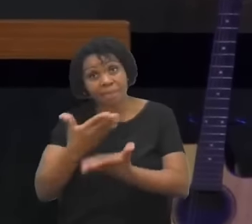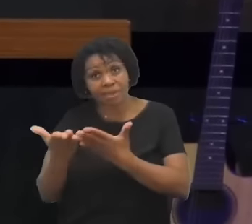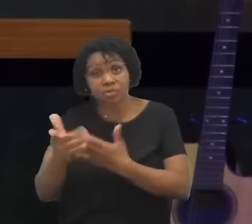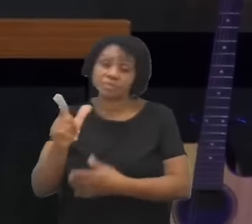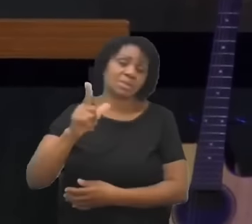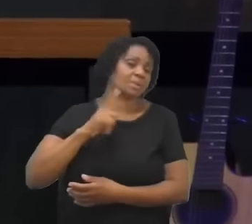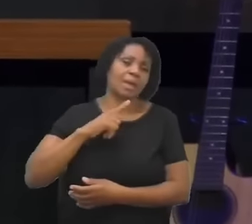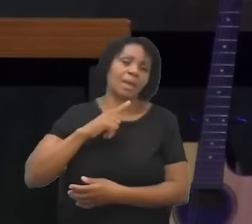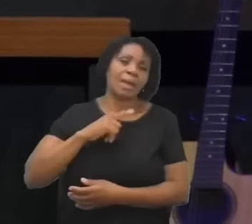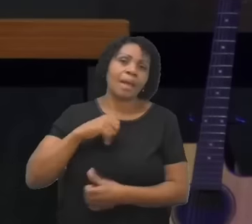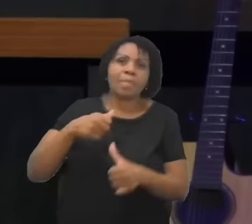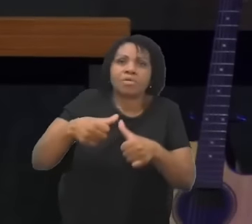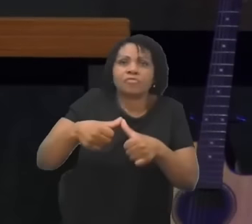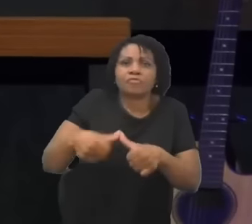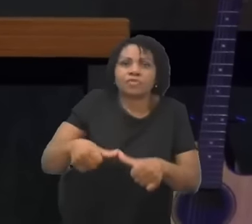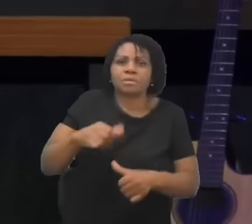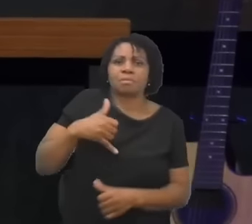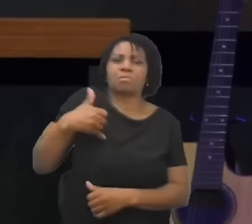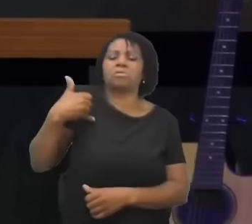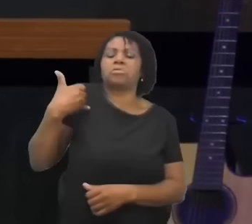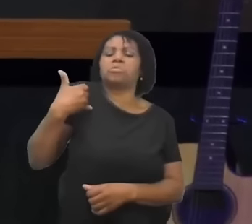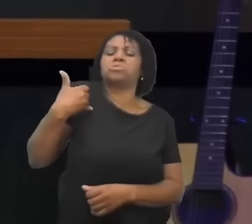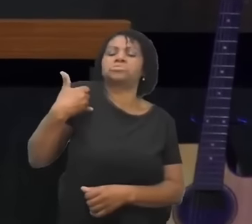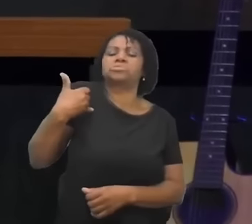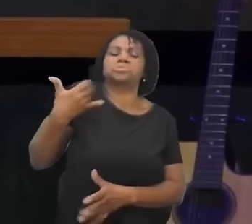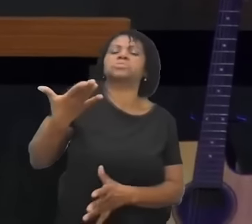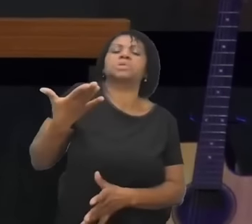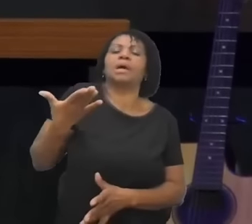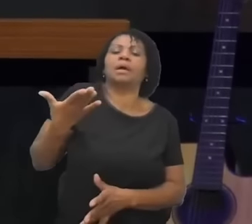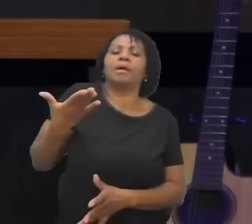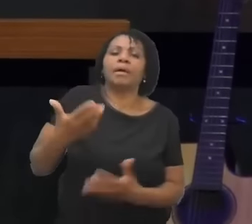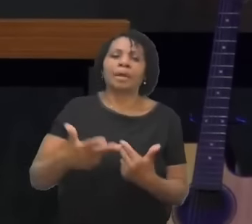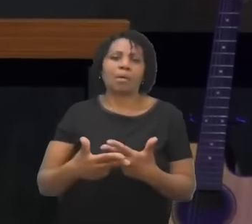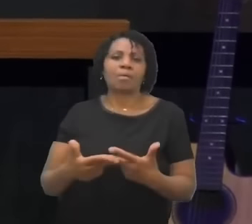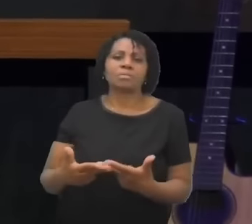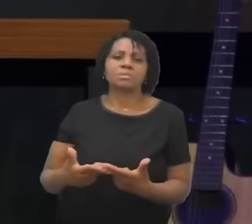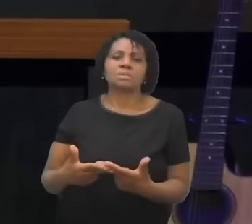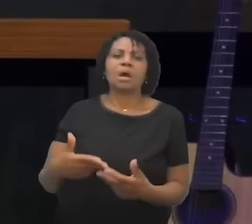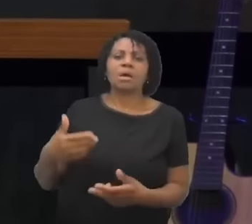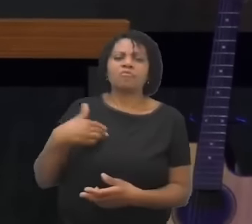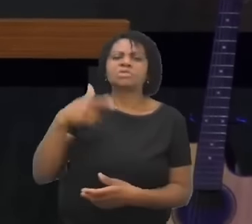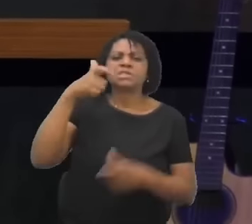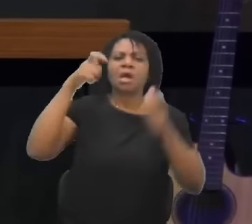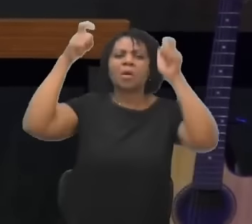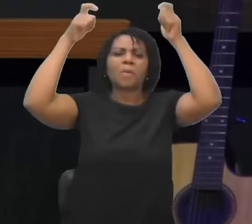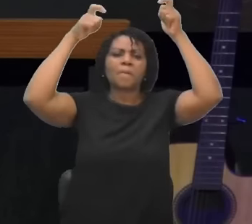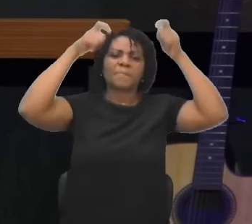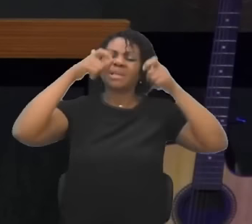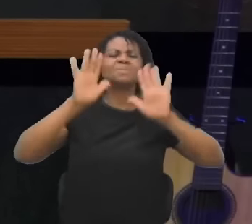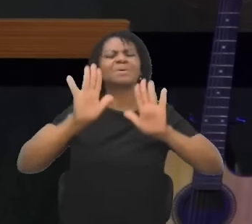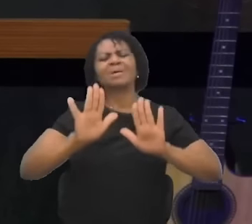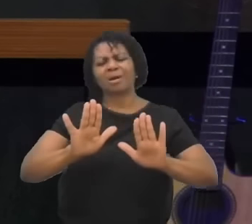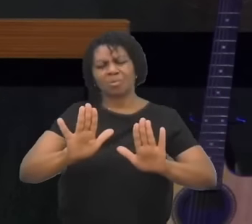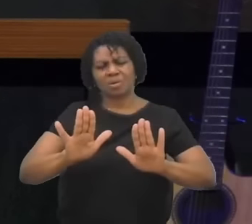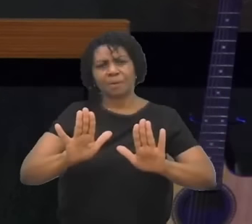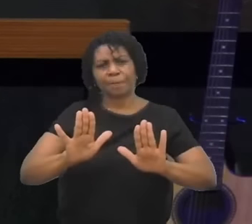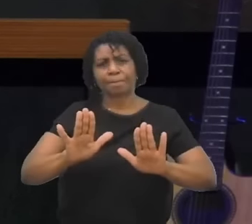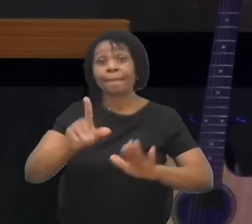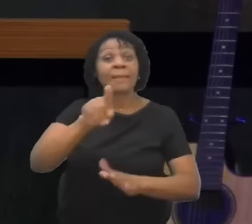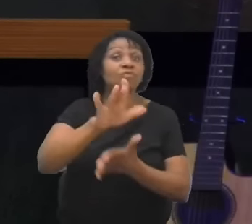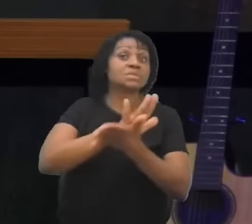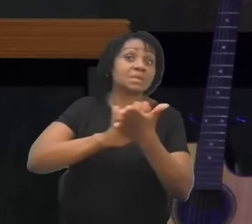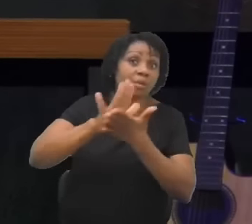não fique presunçoso. Ah, eu sou, porque aquela coisa de ficar exaltando, você é um príncipe, você é isso, você é aquilo. Você